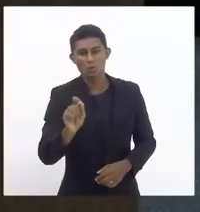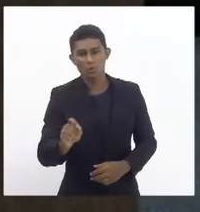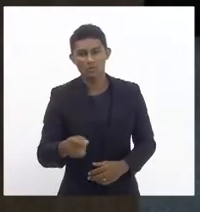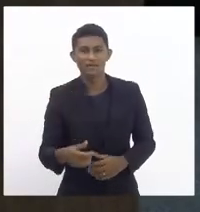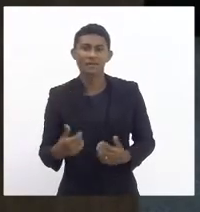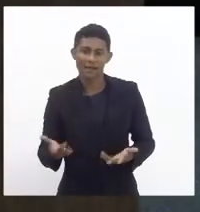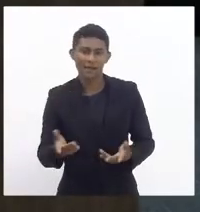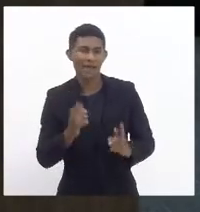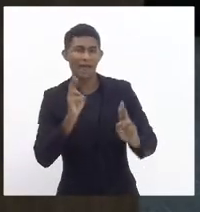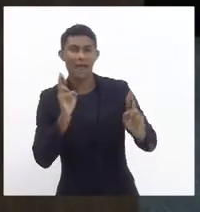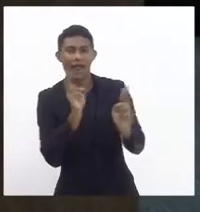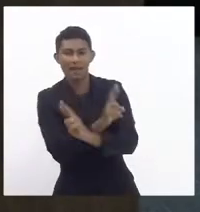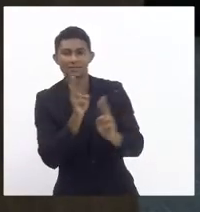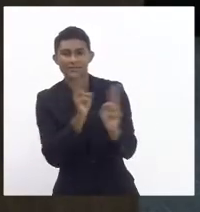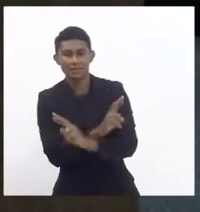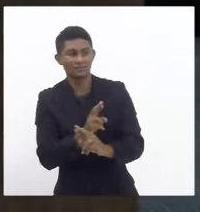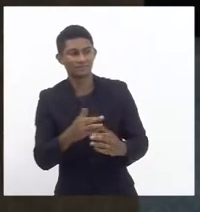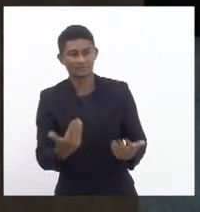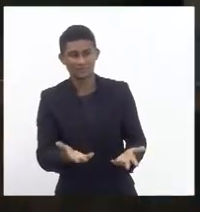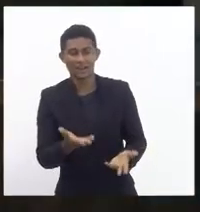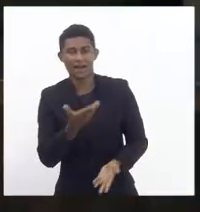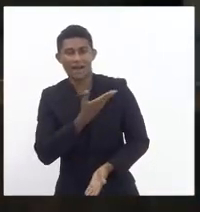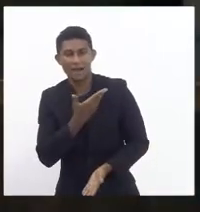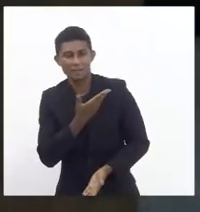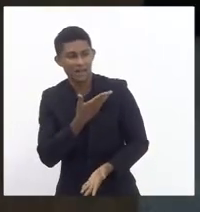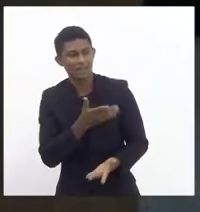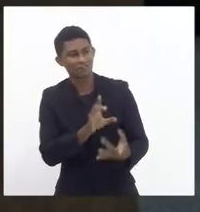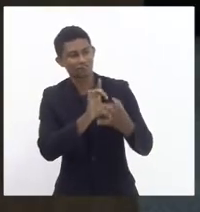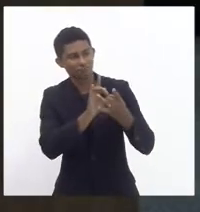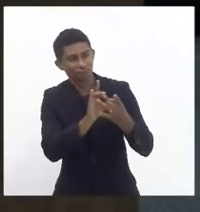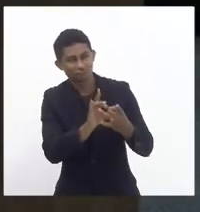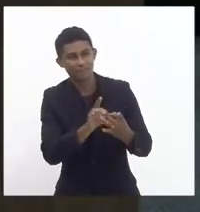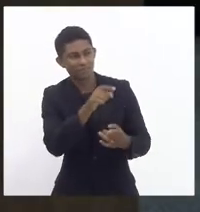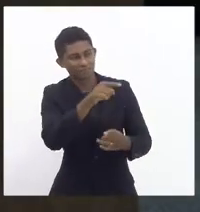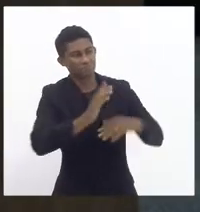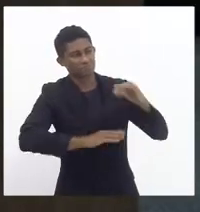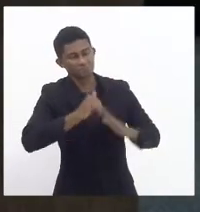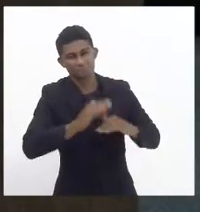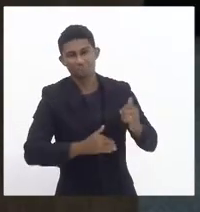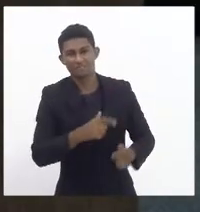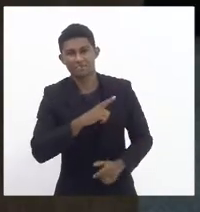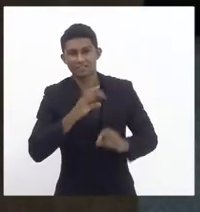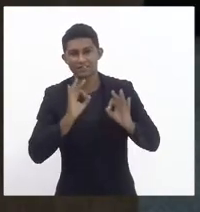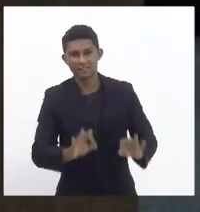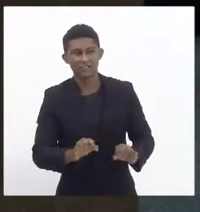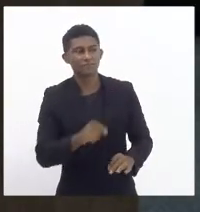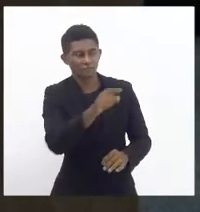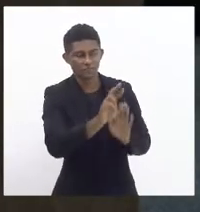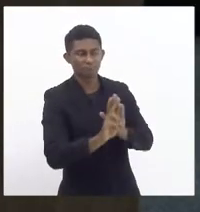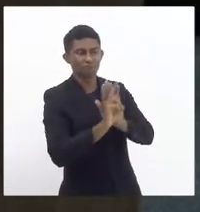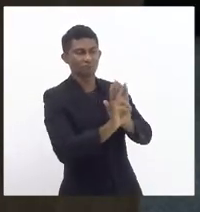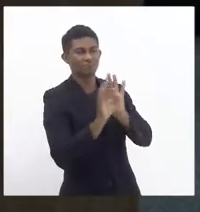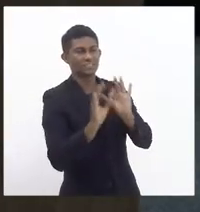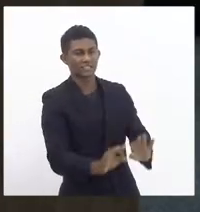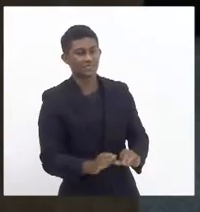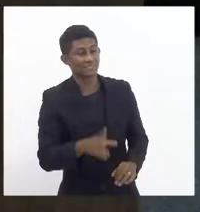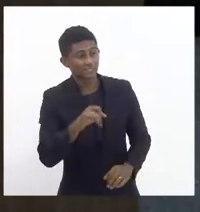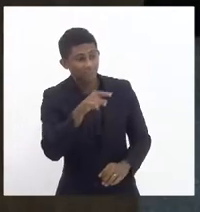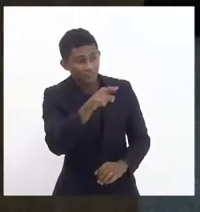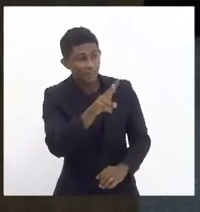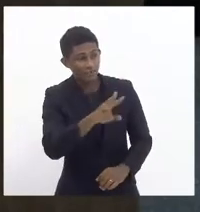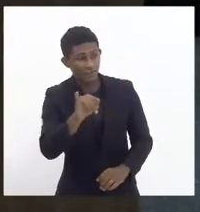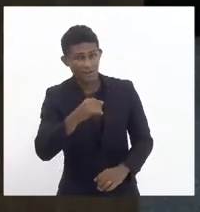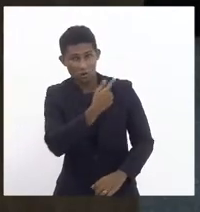né a relação de amizade obrigado a competência de boa gestão isso que isso representam sua foi